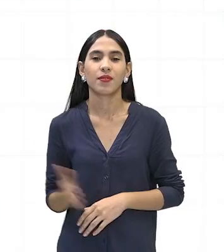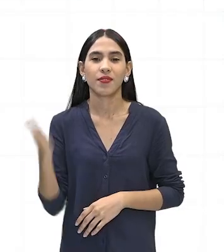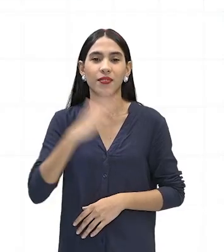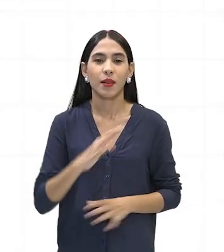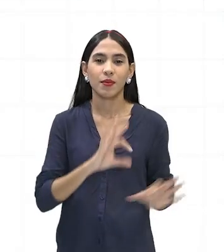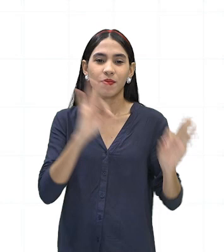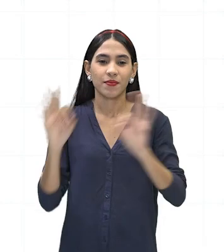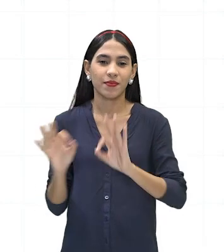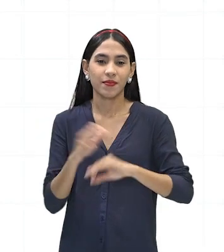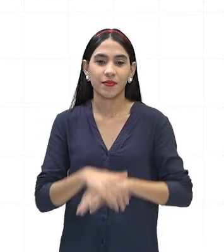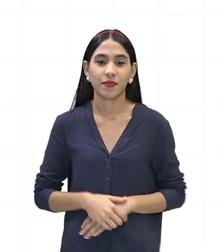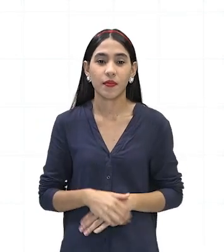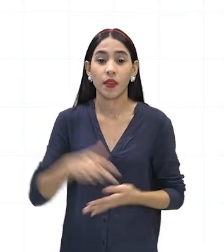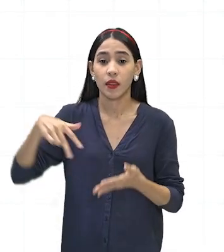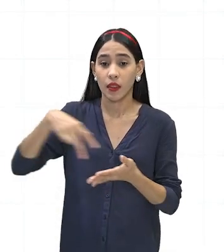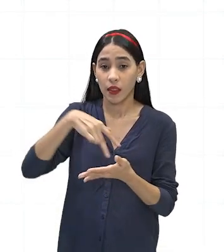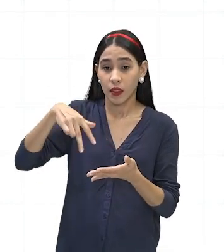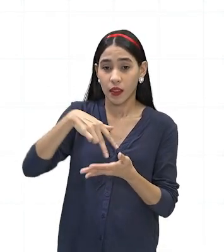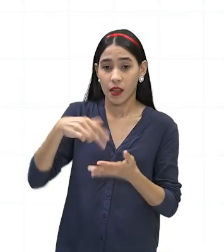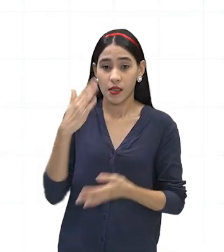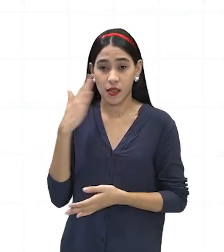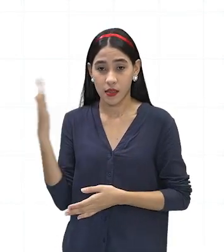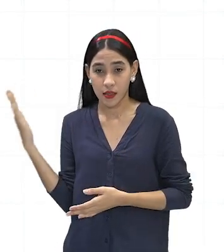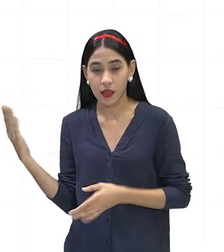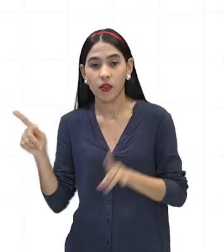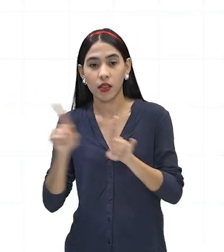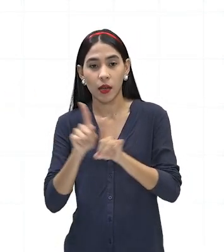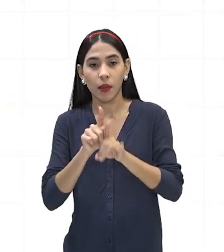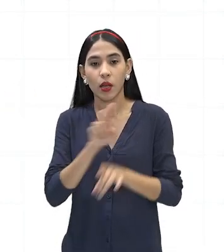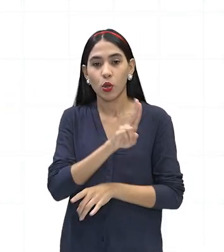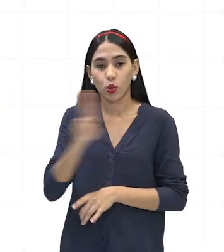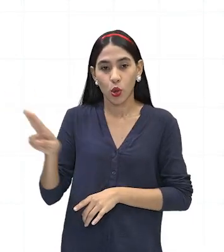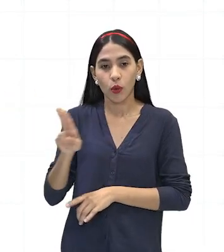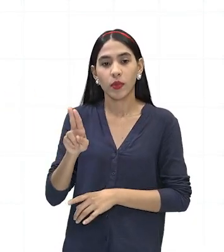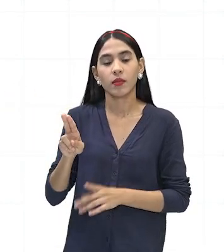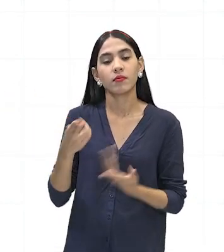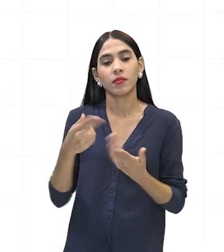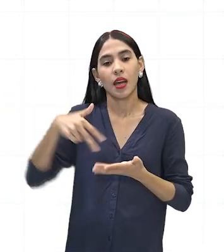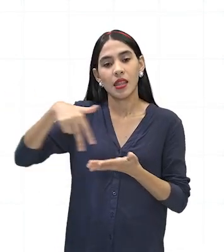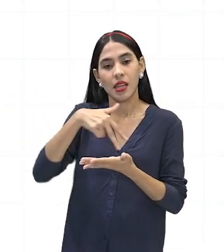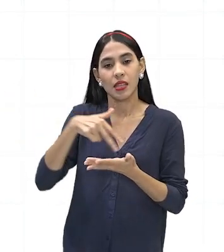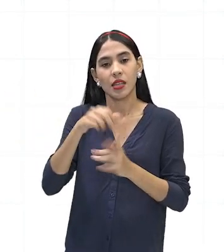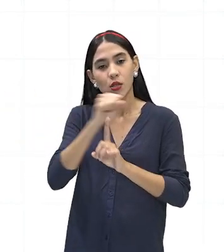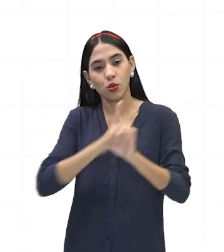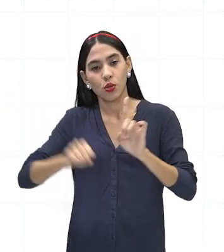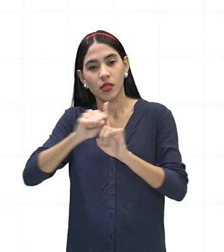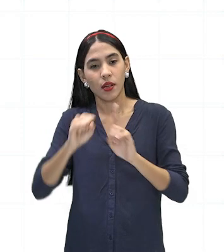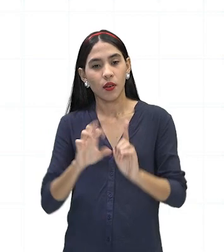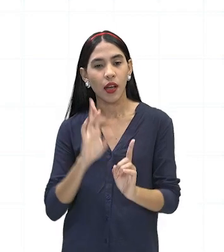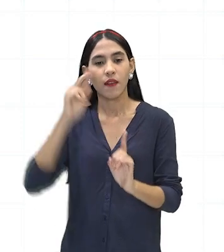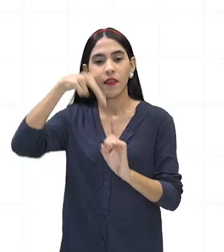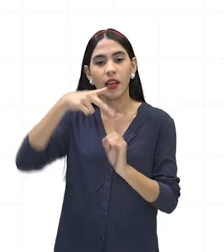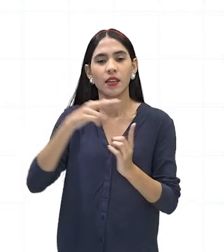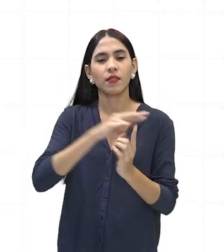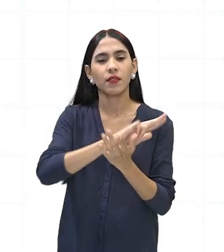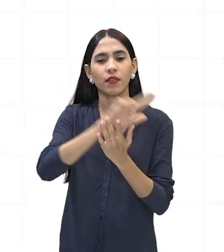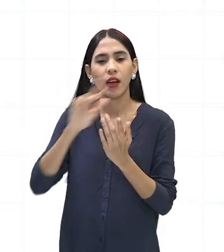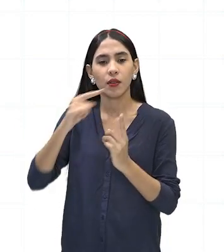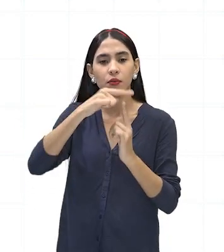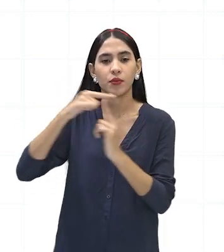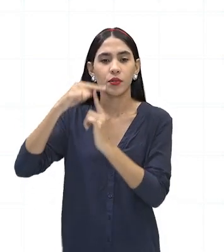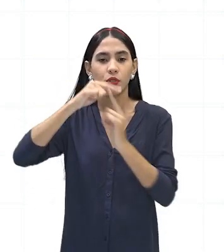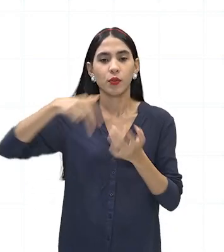relembrar. Então, a dança de salão, também chamada de dança social, refere-se a diversos tipos de